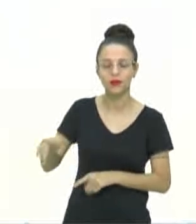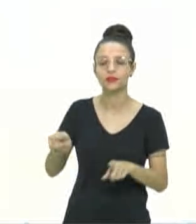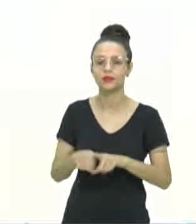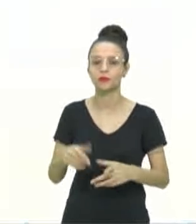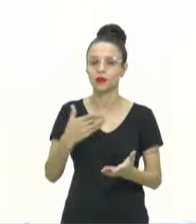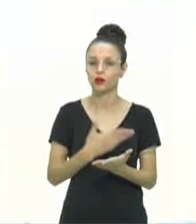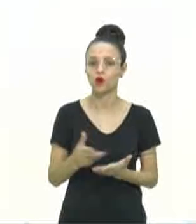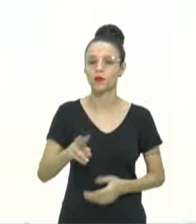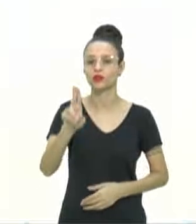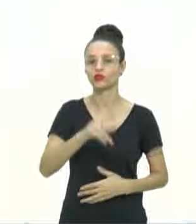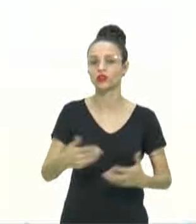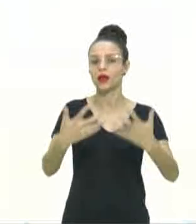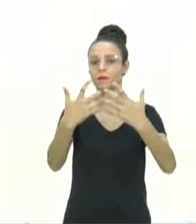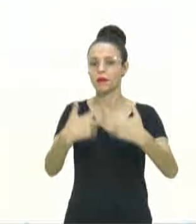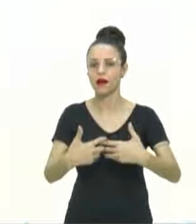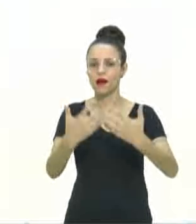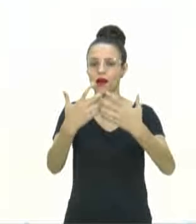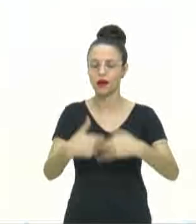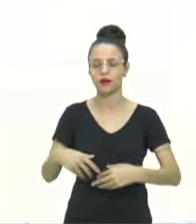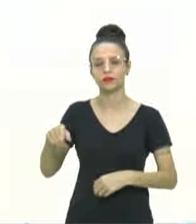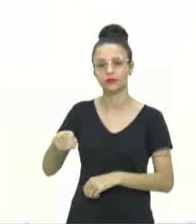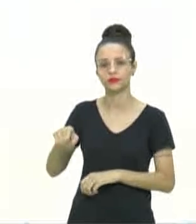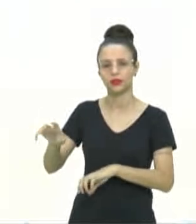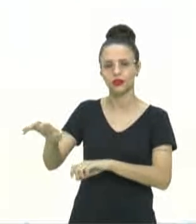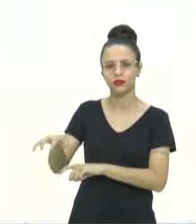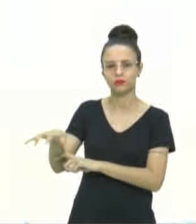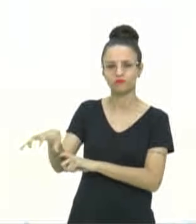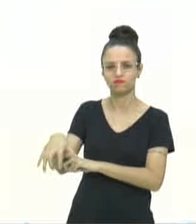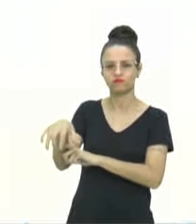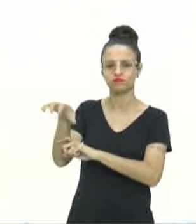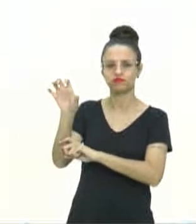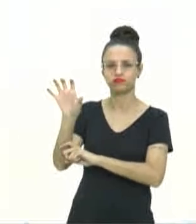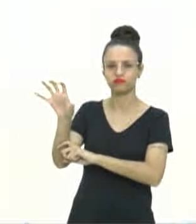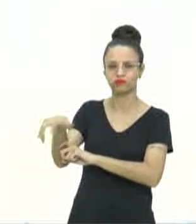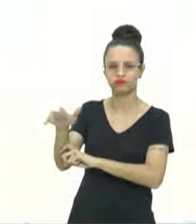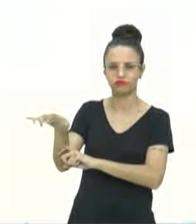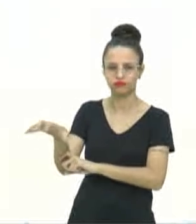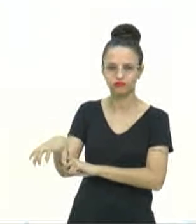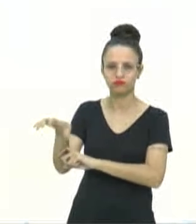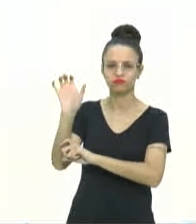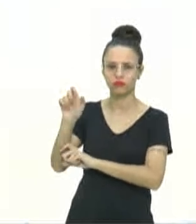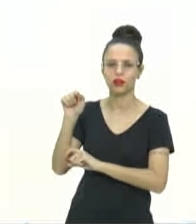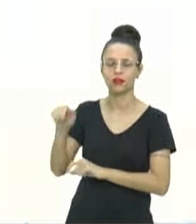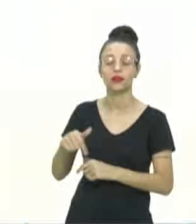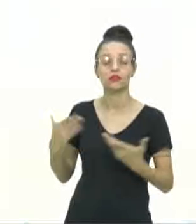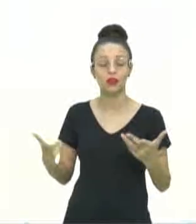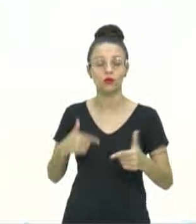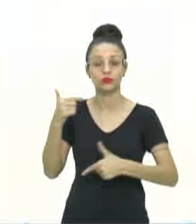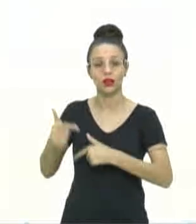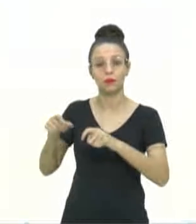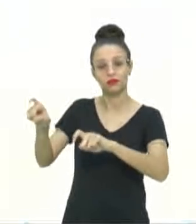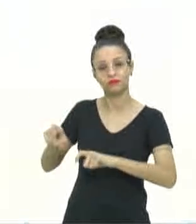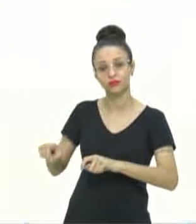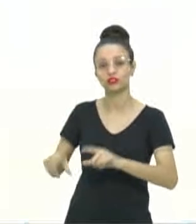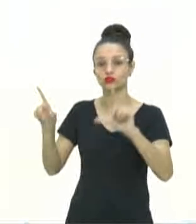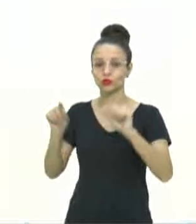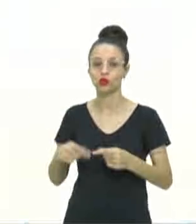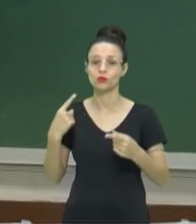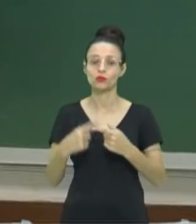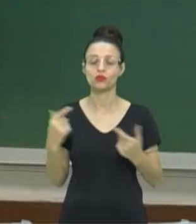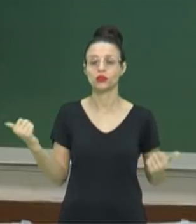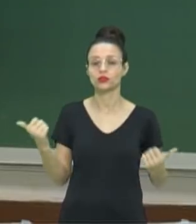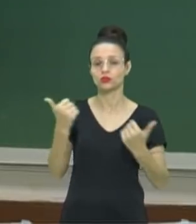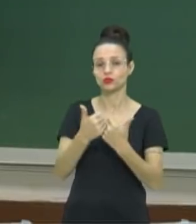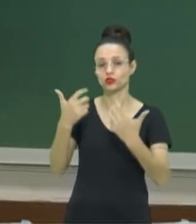mecanização da agricultura, então uso de máquinas, e aí o trabalho acaba diminuindo no campo. Por quê? Porque eu uso